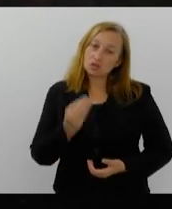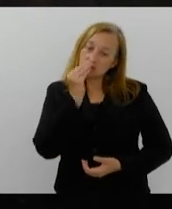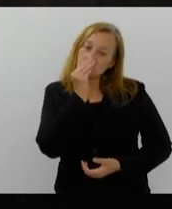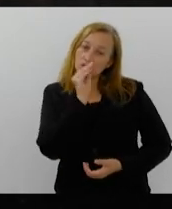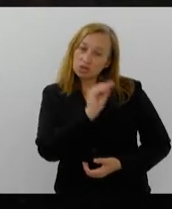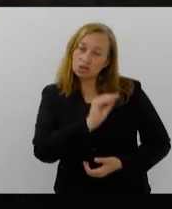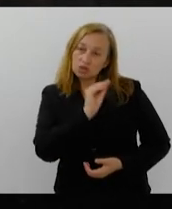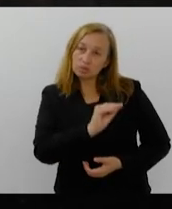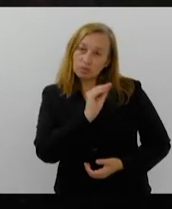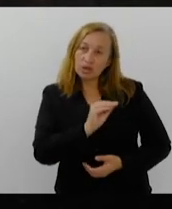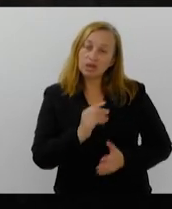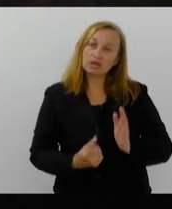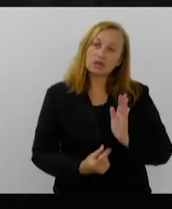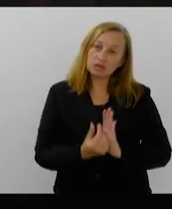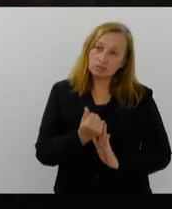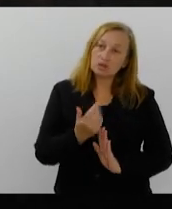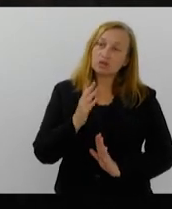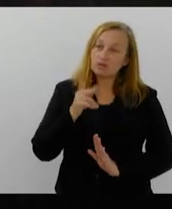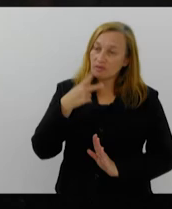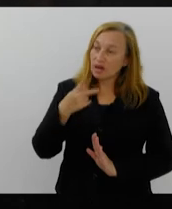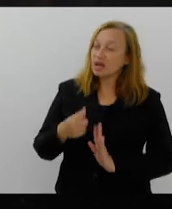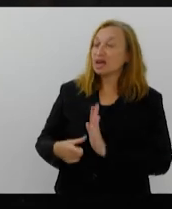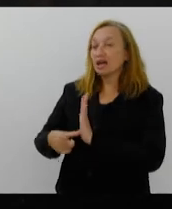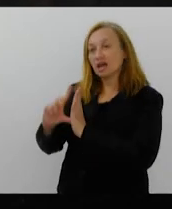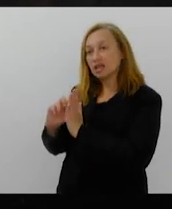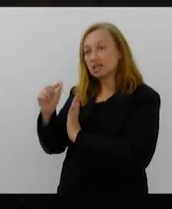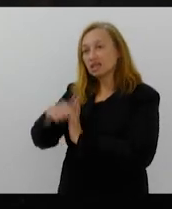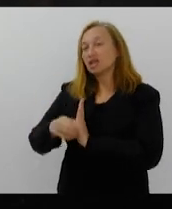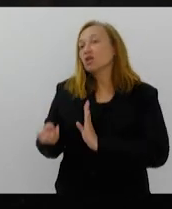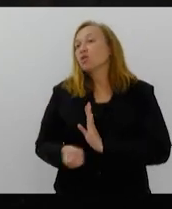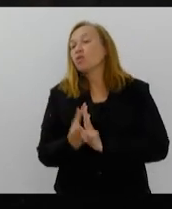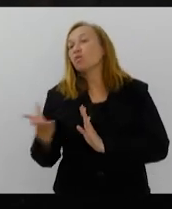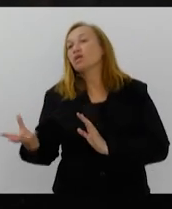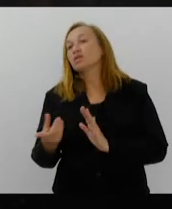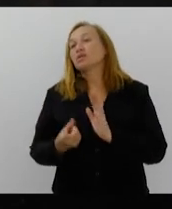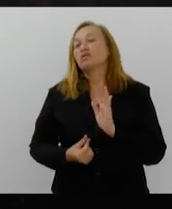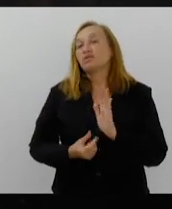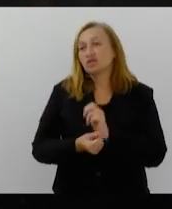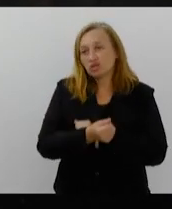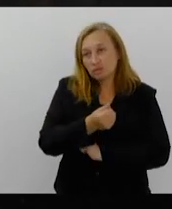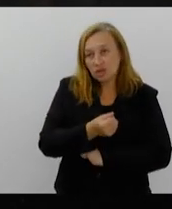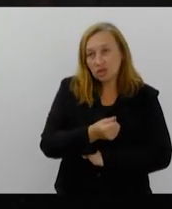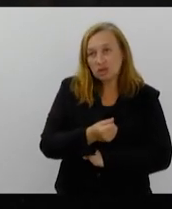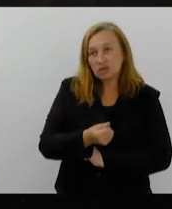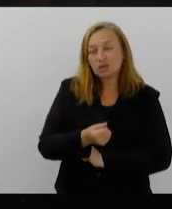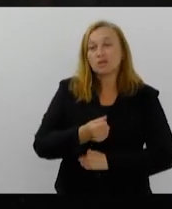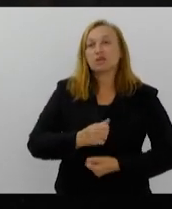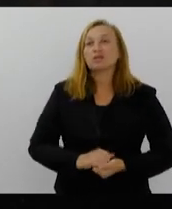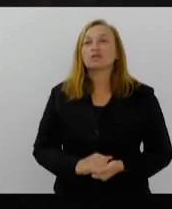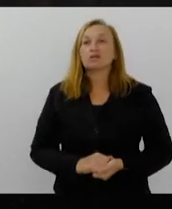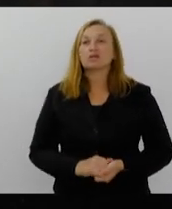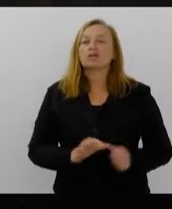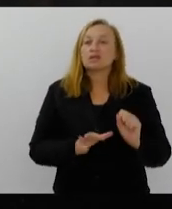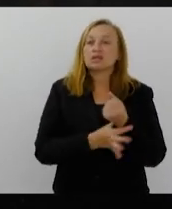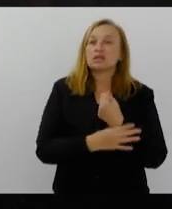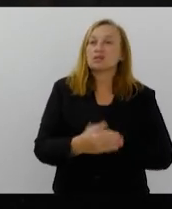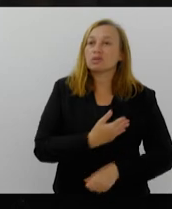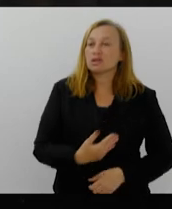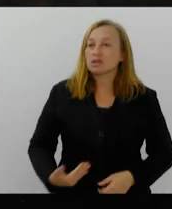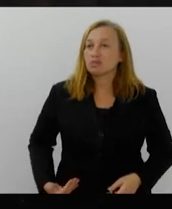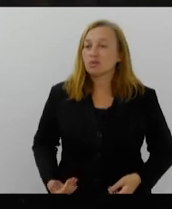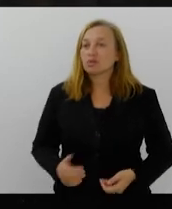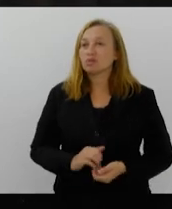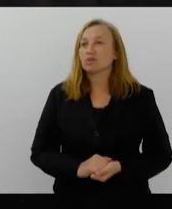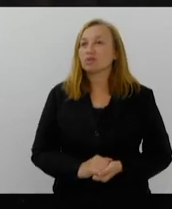debate orçamentário. Debatia aqui anteriormente o quanto que o investimento bélico, né, na lógica bélica da segurança pública,